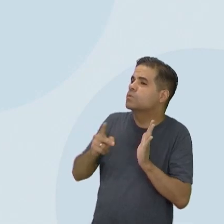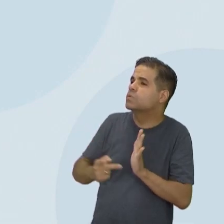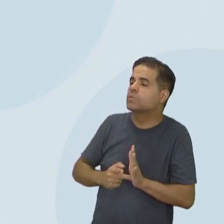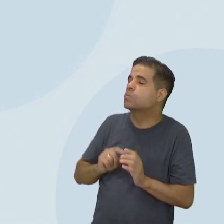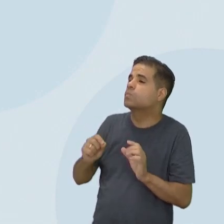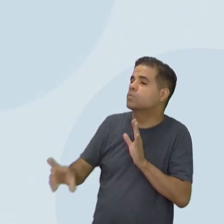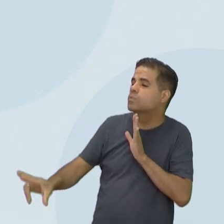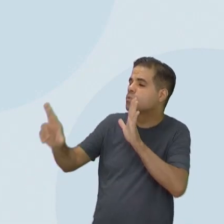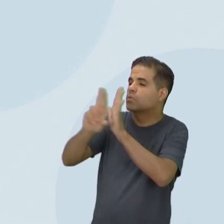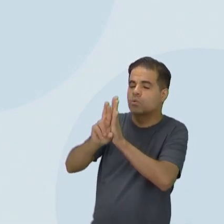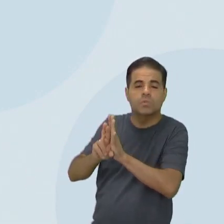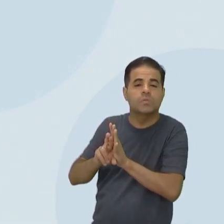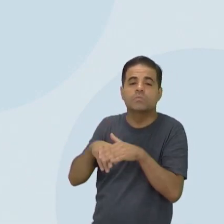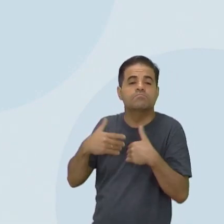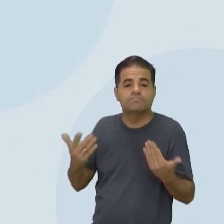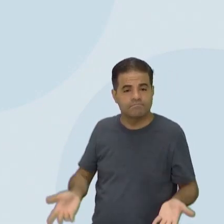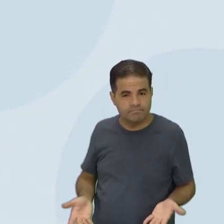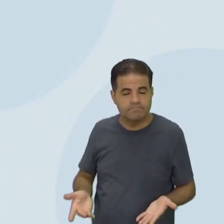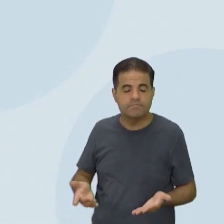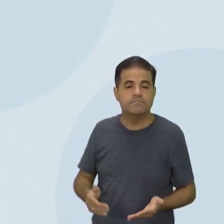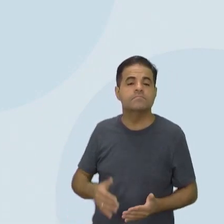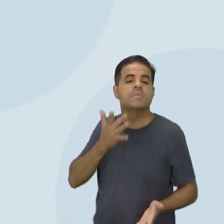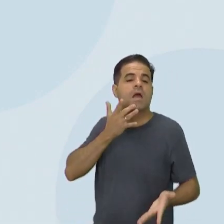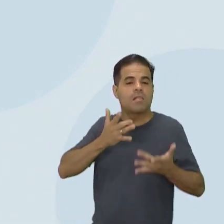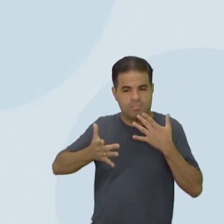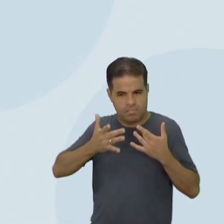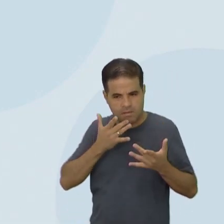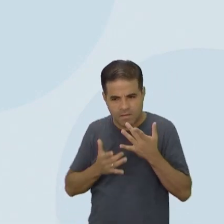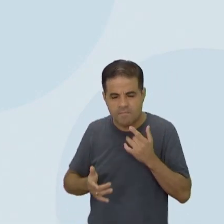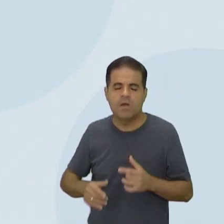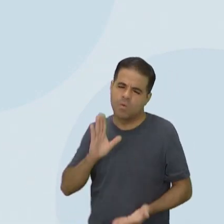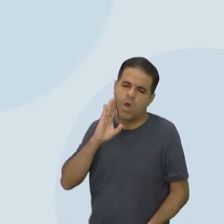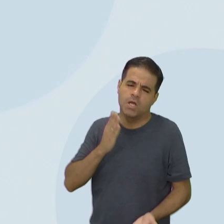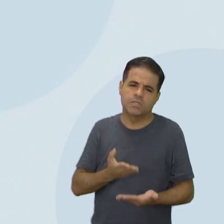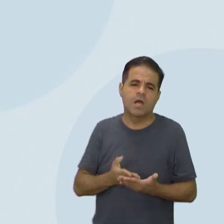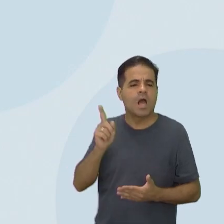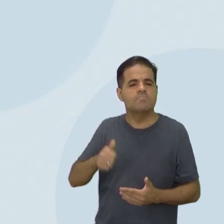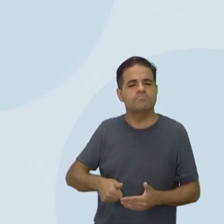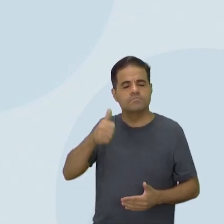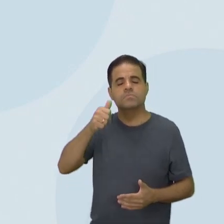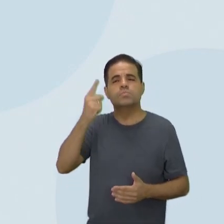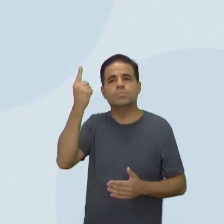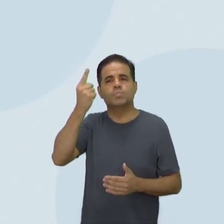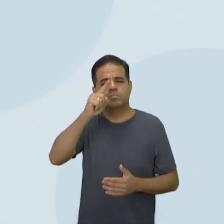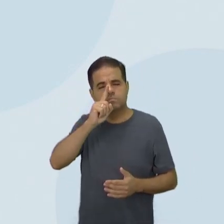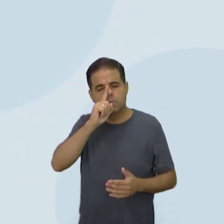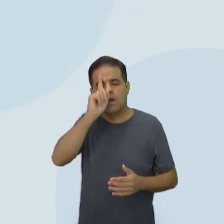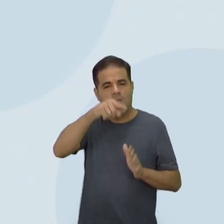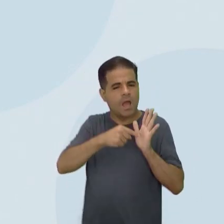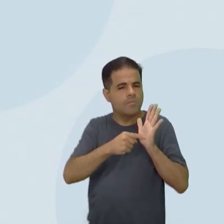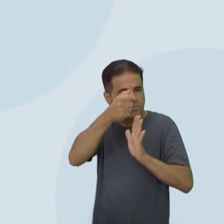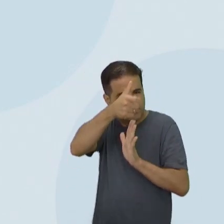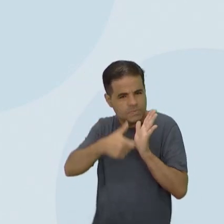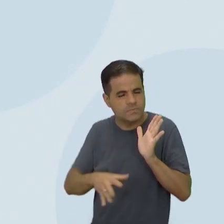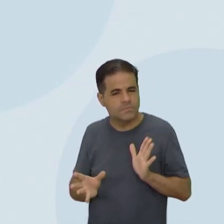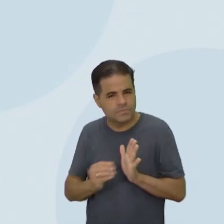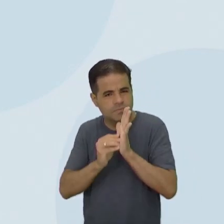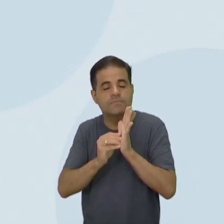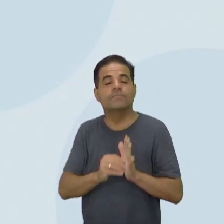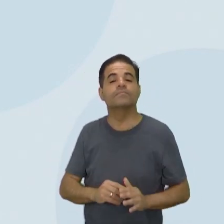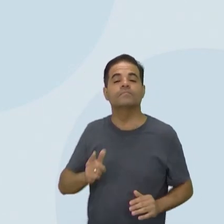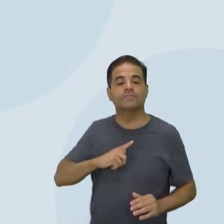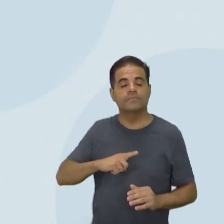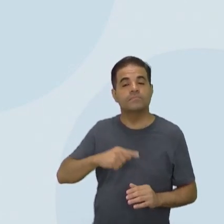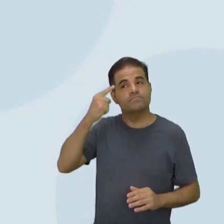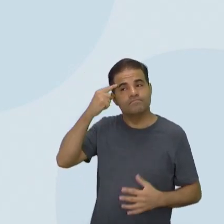significavam a representação teatral, que eu acredito que seja no componente 1, Sim. que é bem abordado sobre isso. E